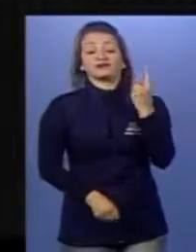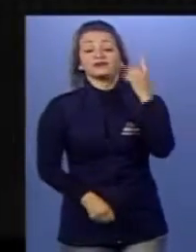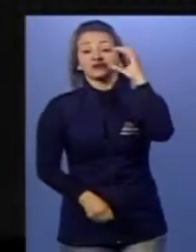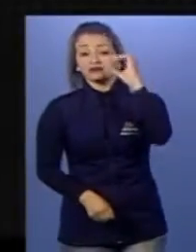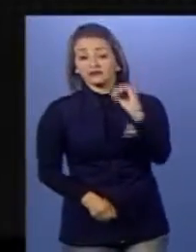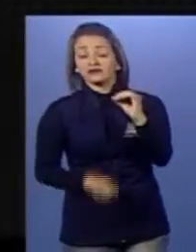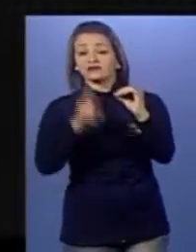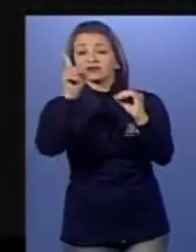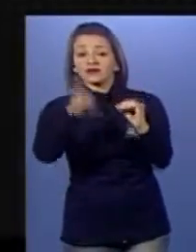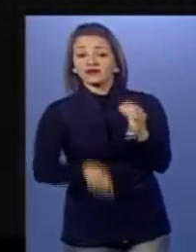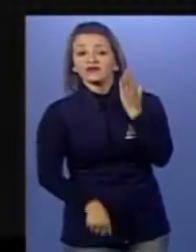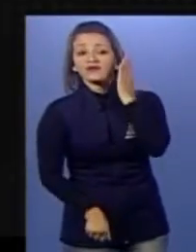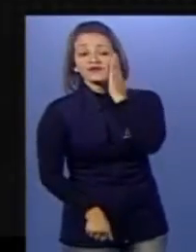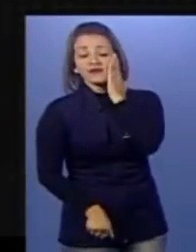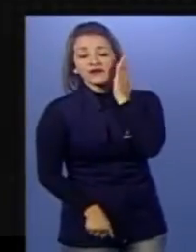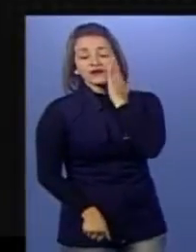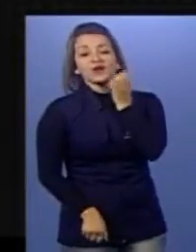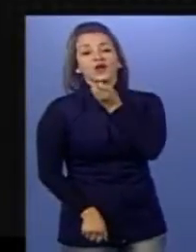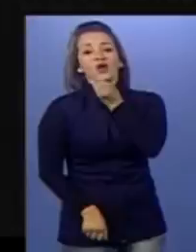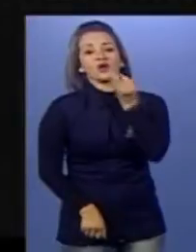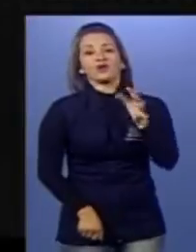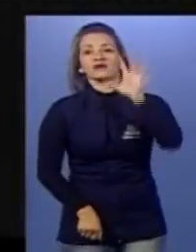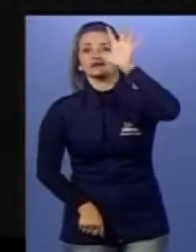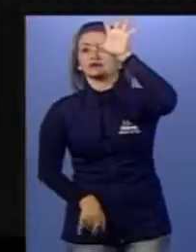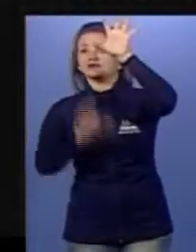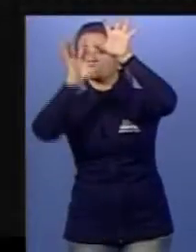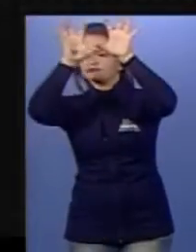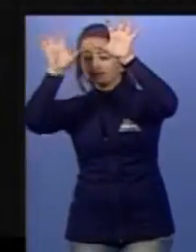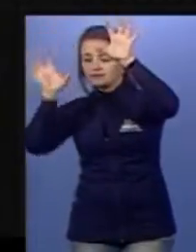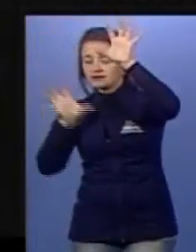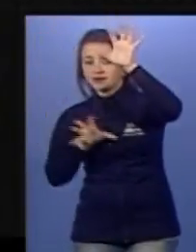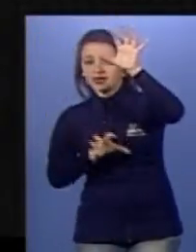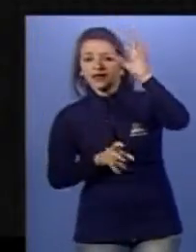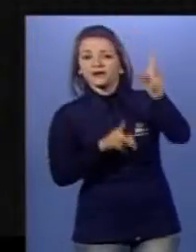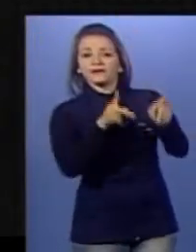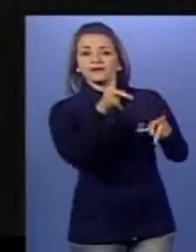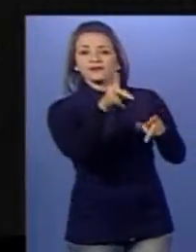de habitantes de cada região conforme o quadro seguinte